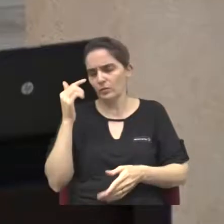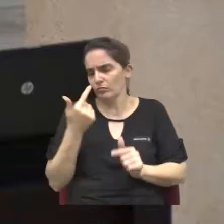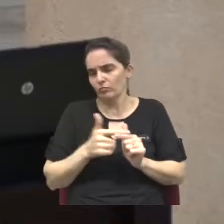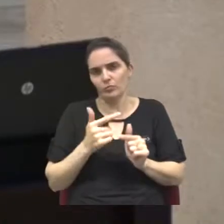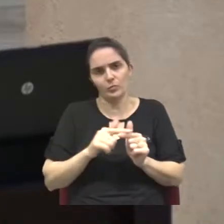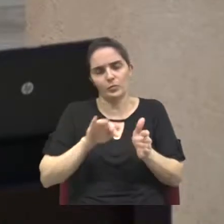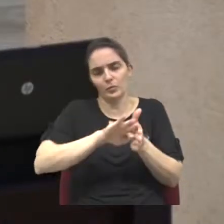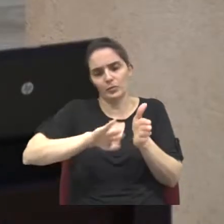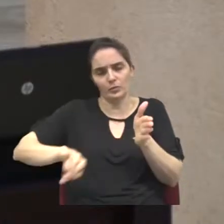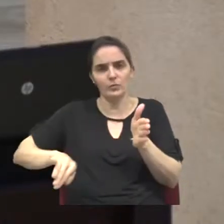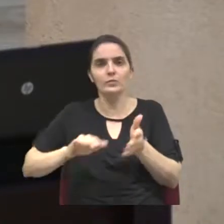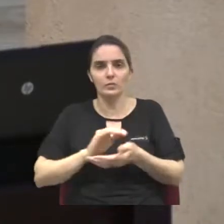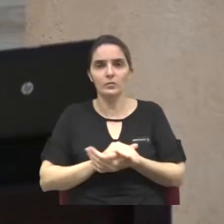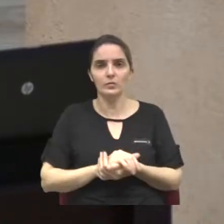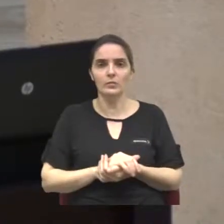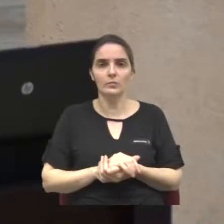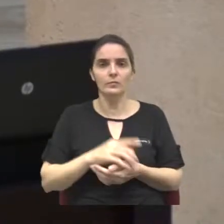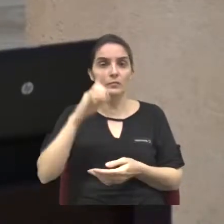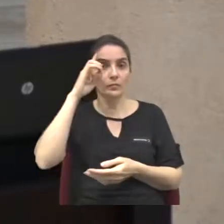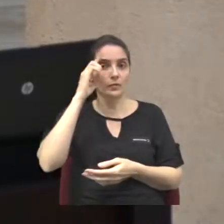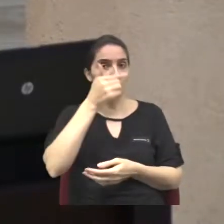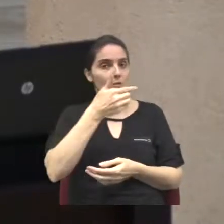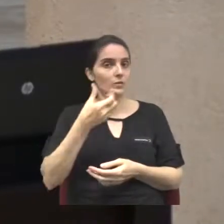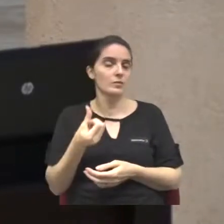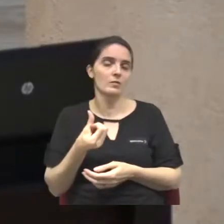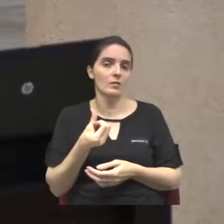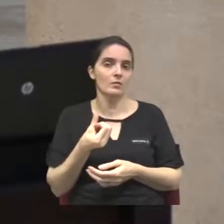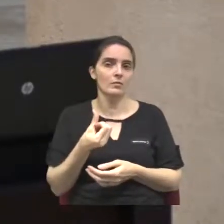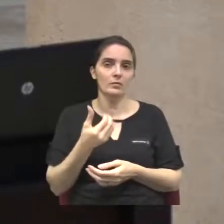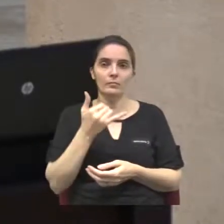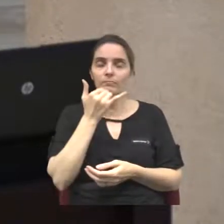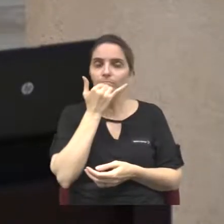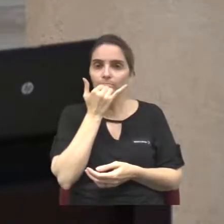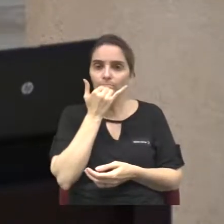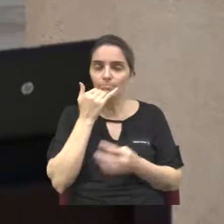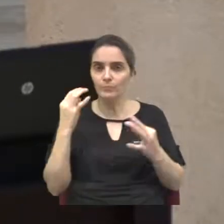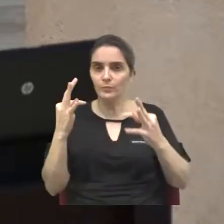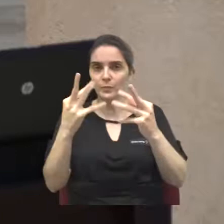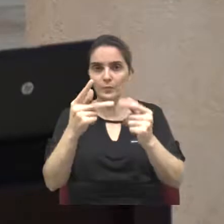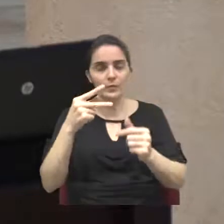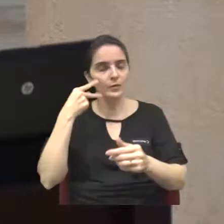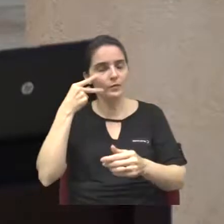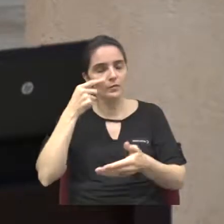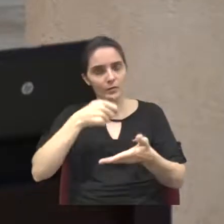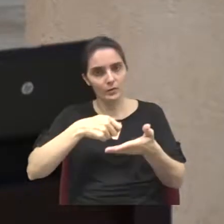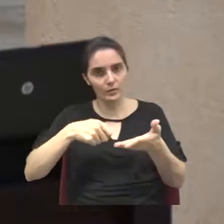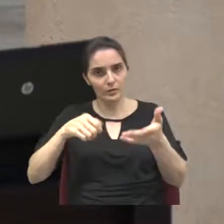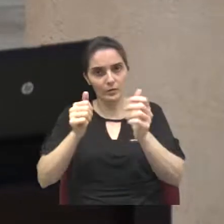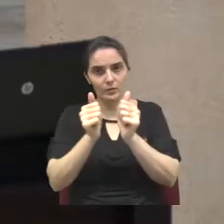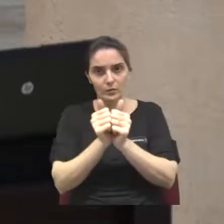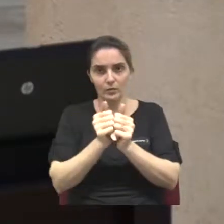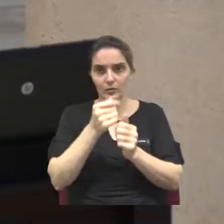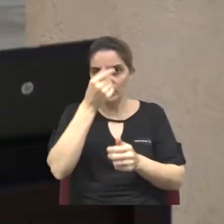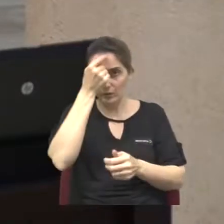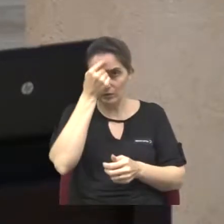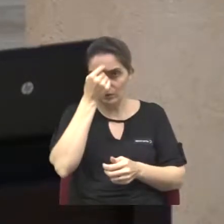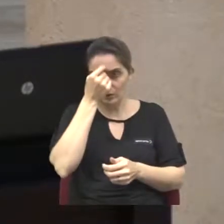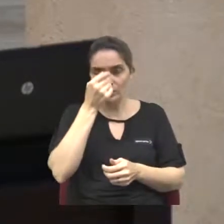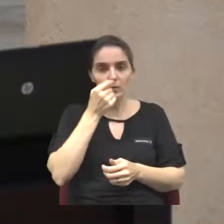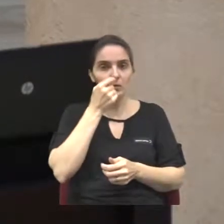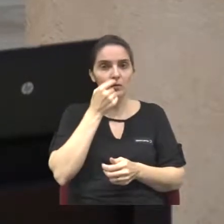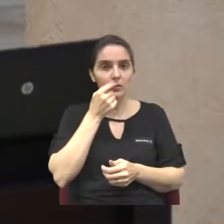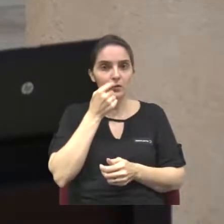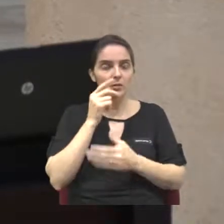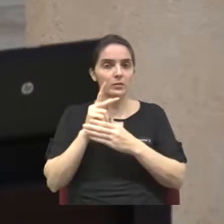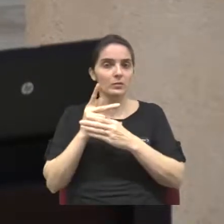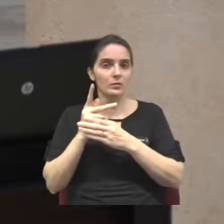tramitando o dia 26. E peço desculpas aos vereadores que assinaram o Rafael Camargo, o Estevão Nogueira, o Hélder do Tax, a